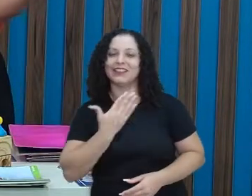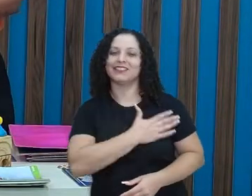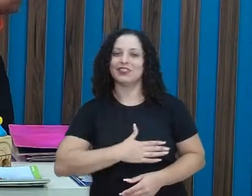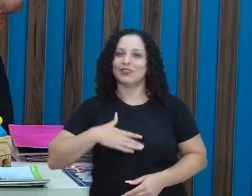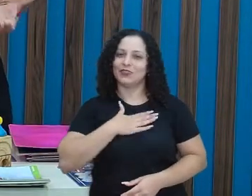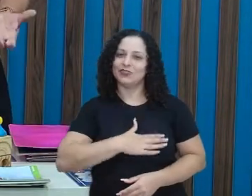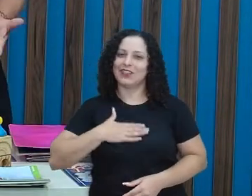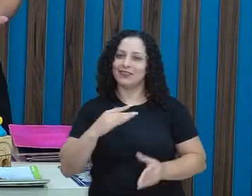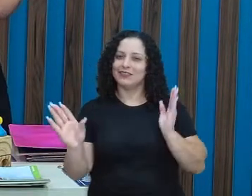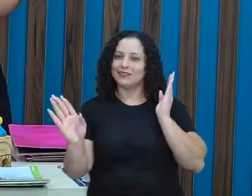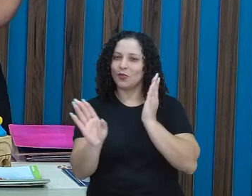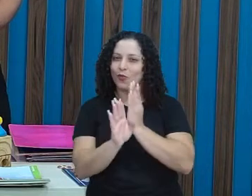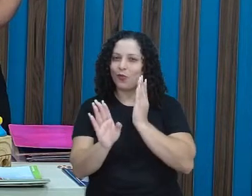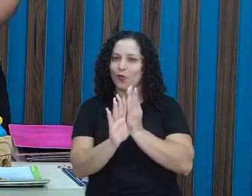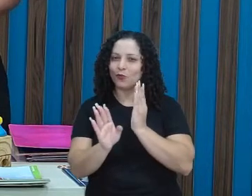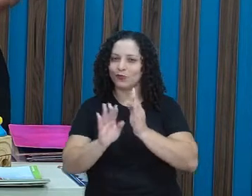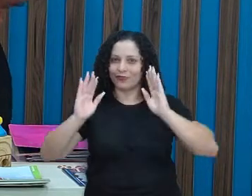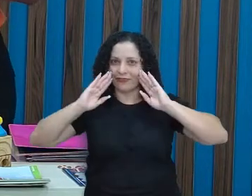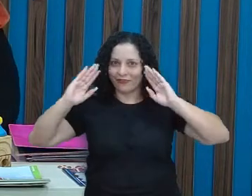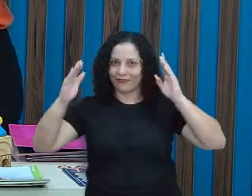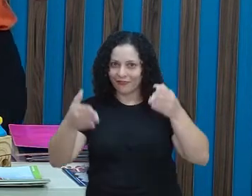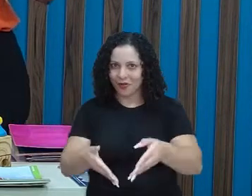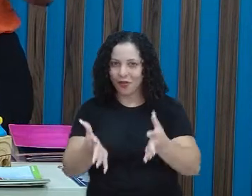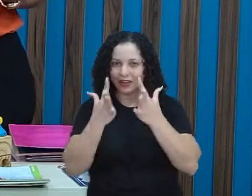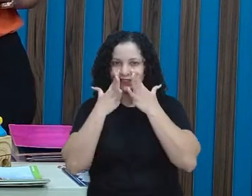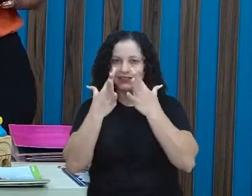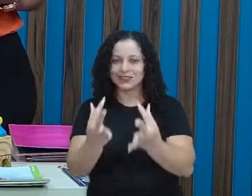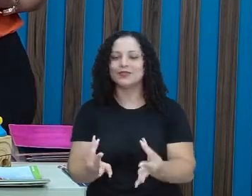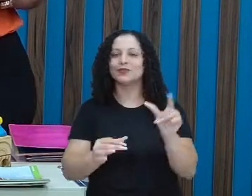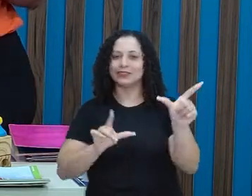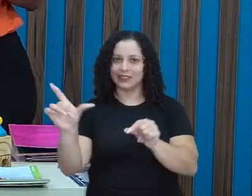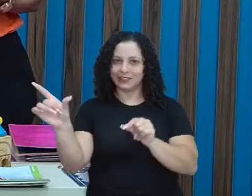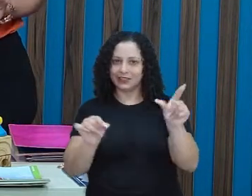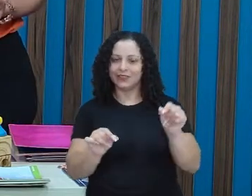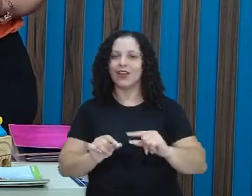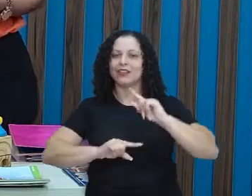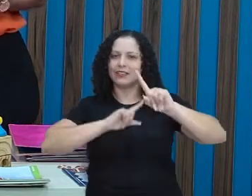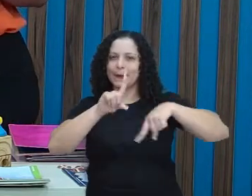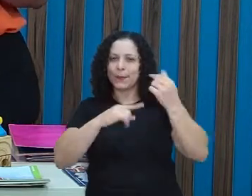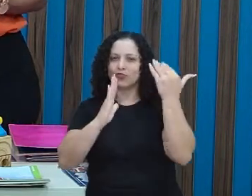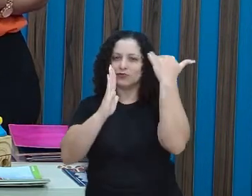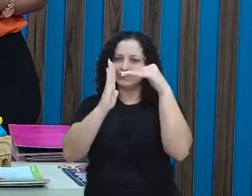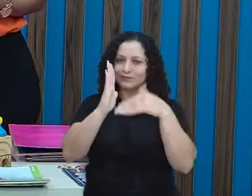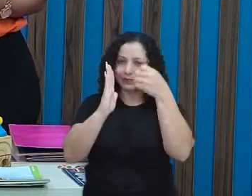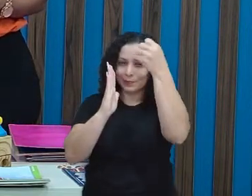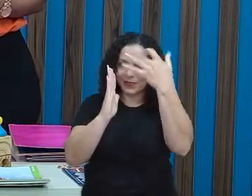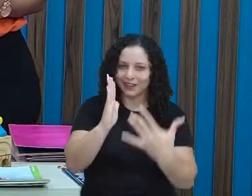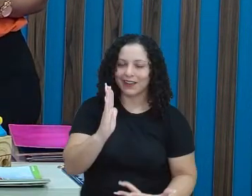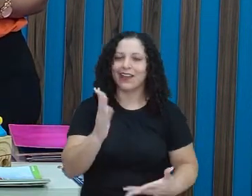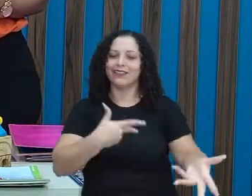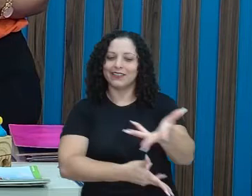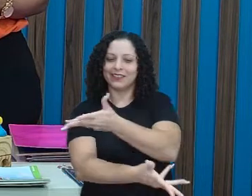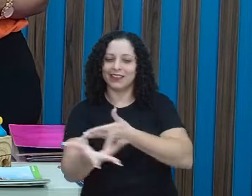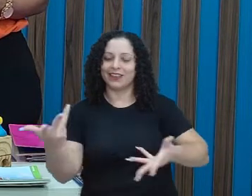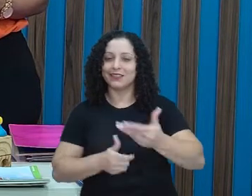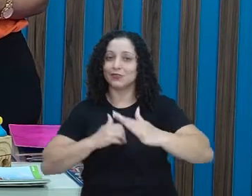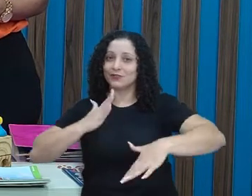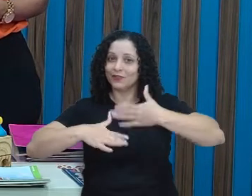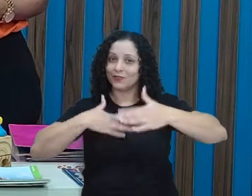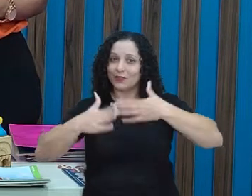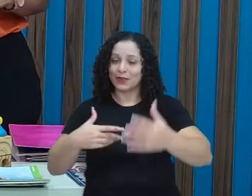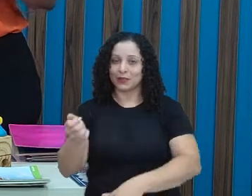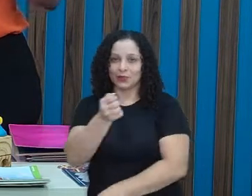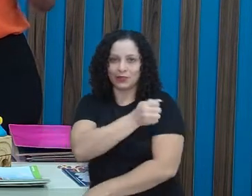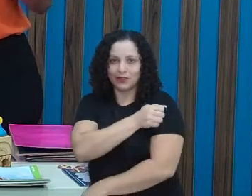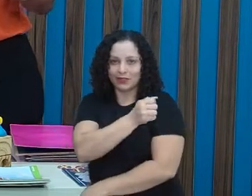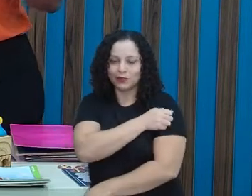nosso encontro para falar de atenção. A gente vai trazer muitas outras questões que estão relacionadas com o desenvolvimento global do